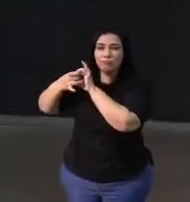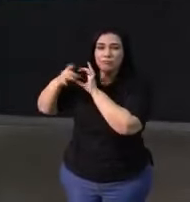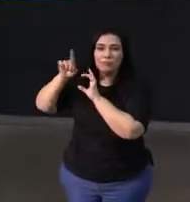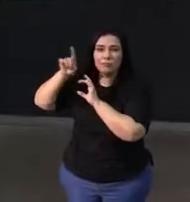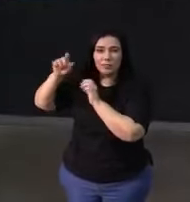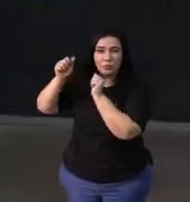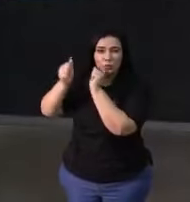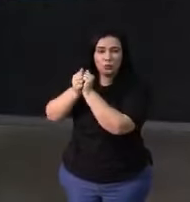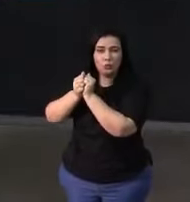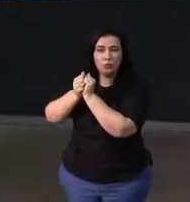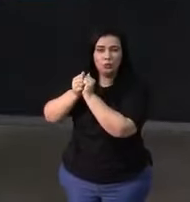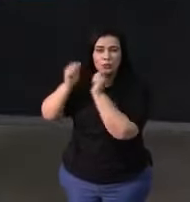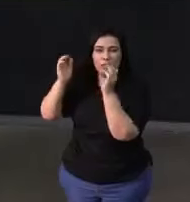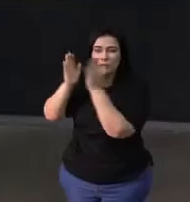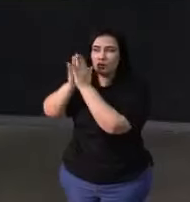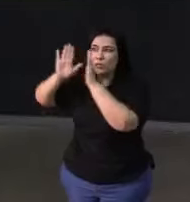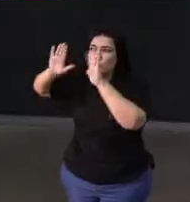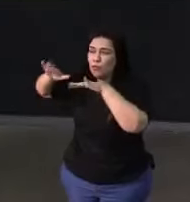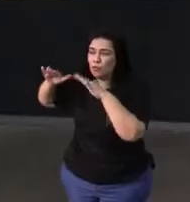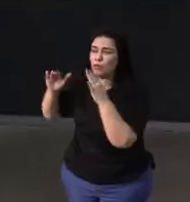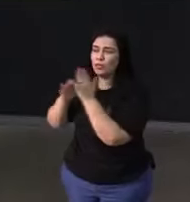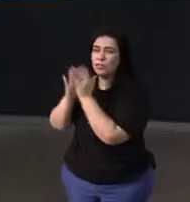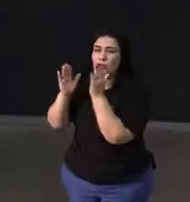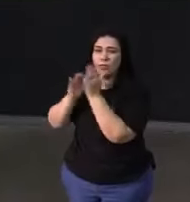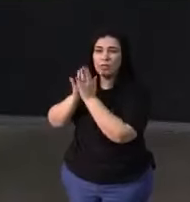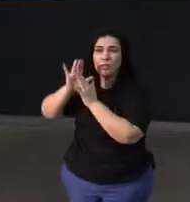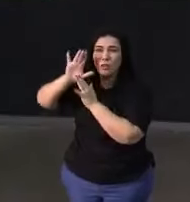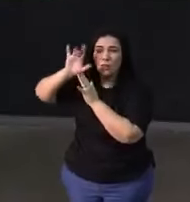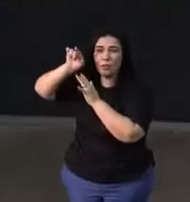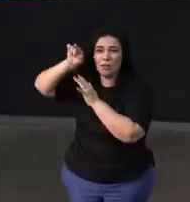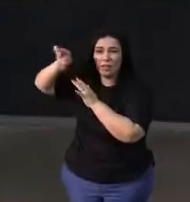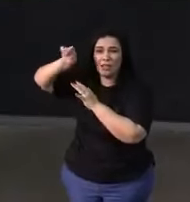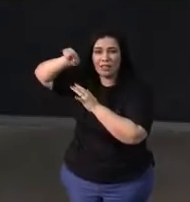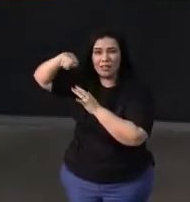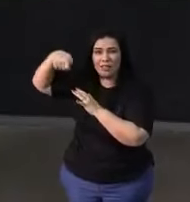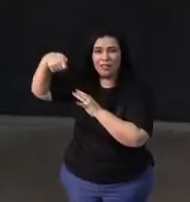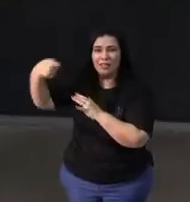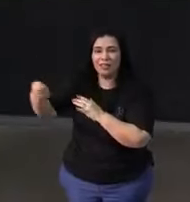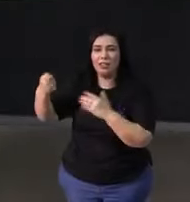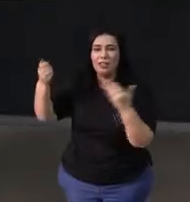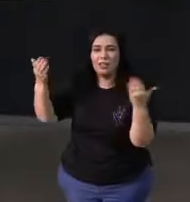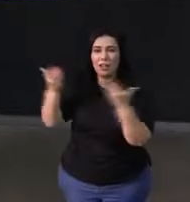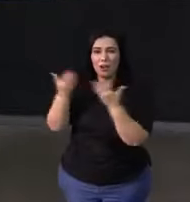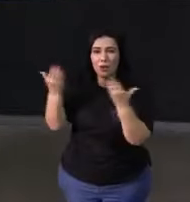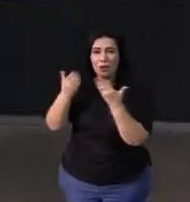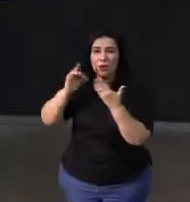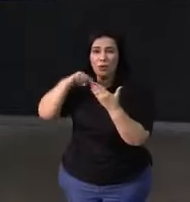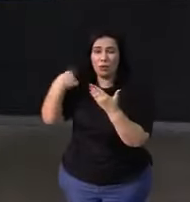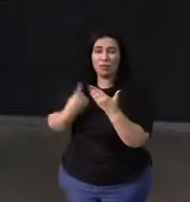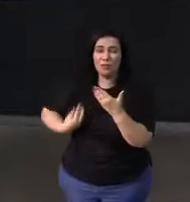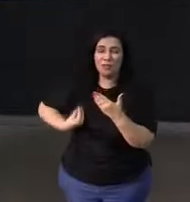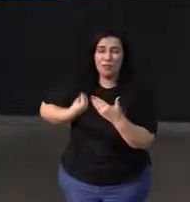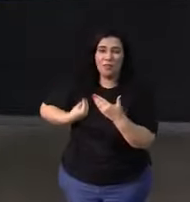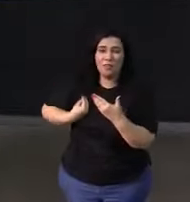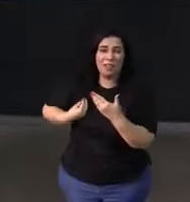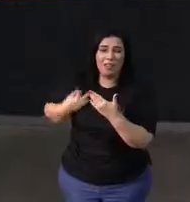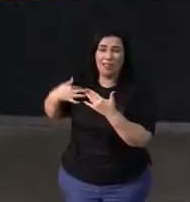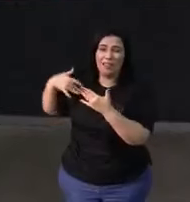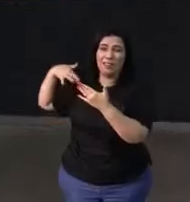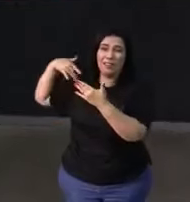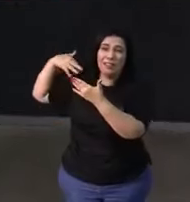que nós devemos louvor e exaltação, e é nele que nós vamos nos mover até o último dia.